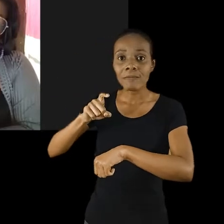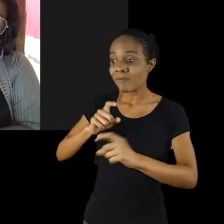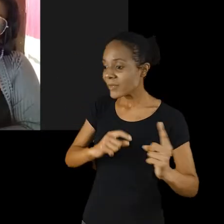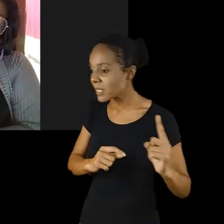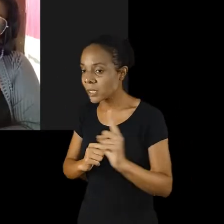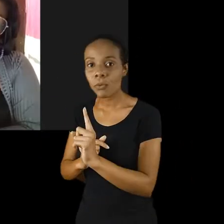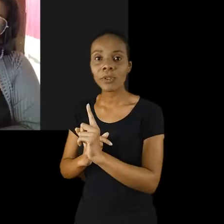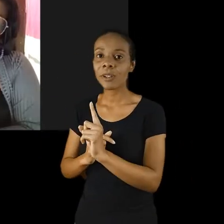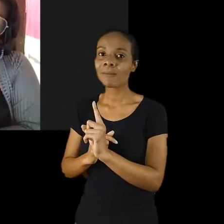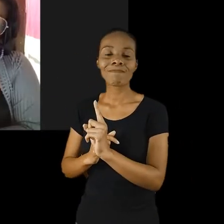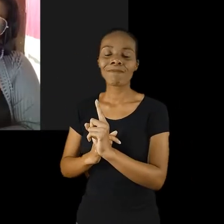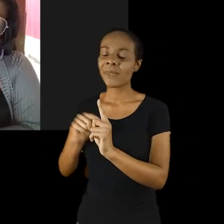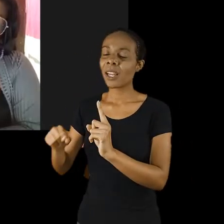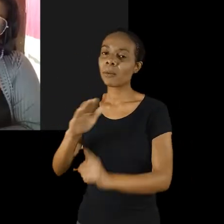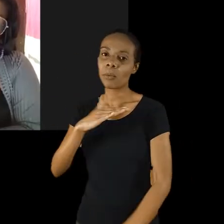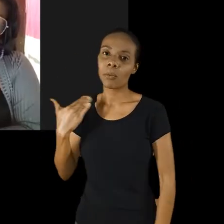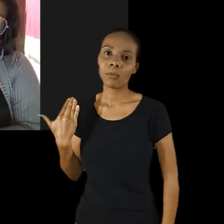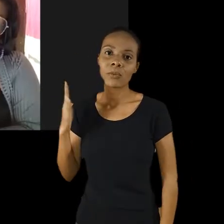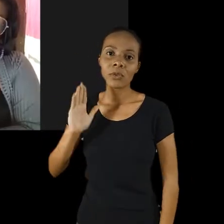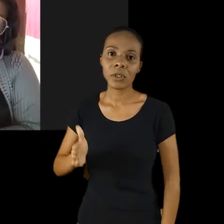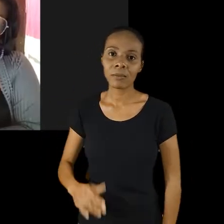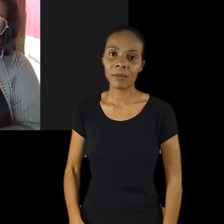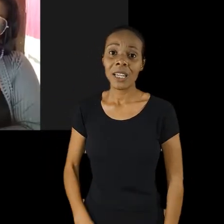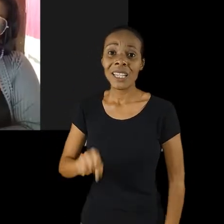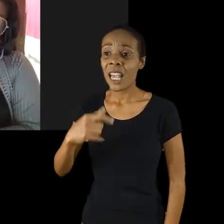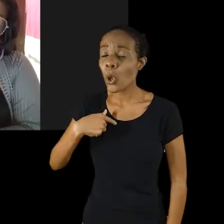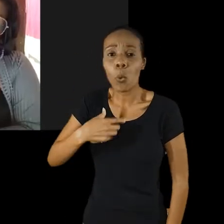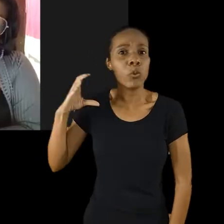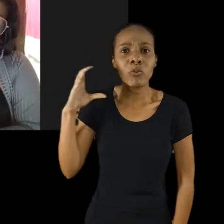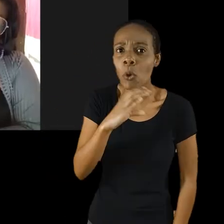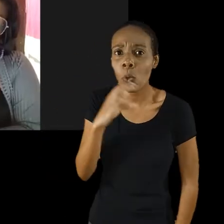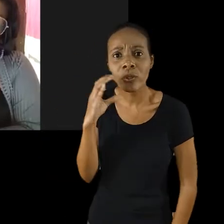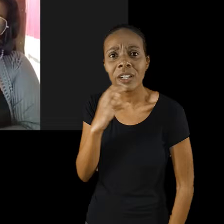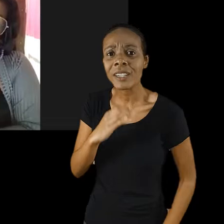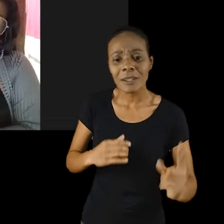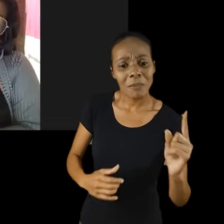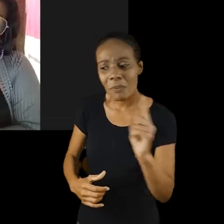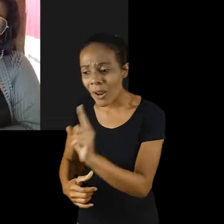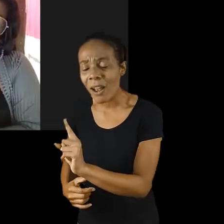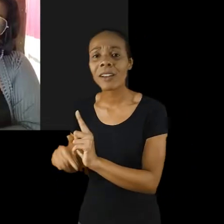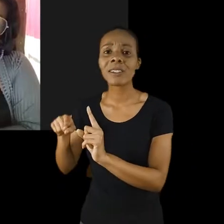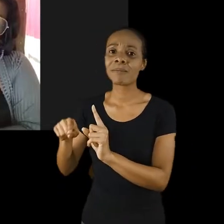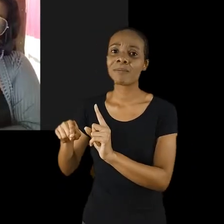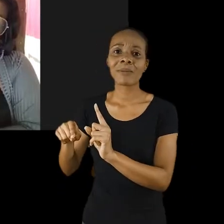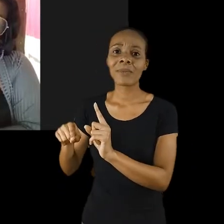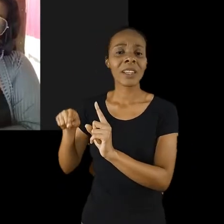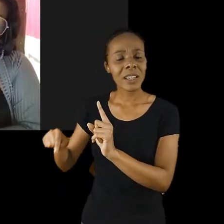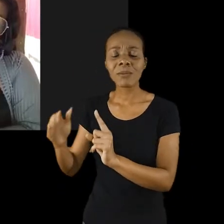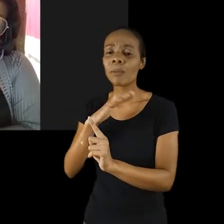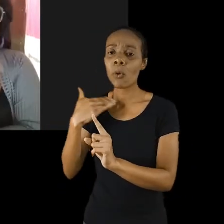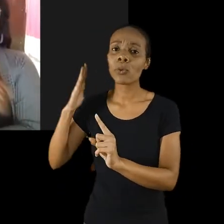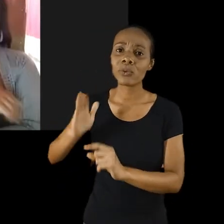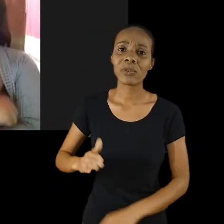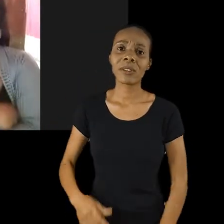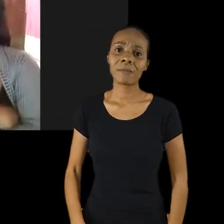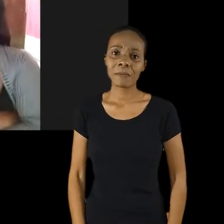ao encontro dos meus, ele não estava lá, sabe? Ele não estava presente, assim como também eu não estaria.